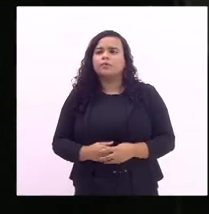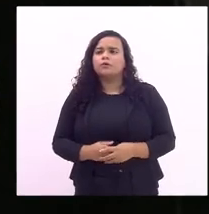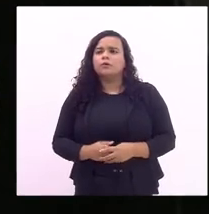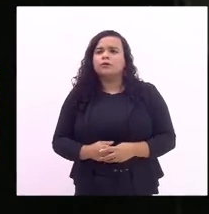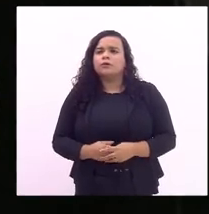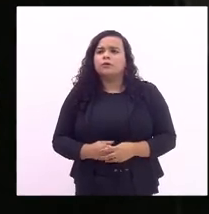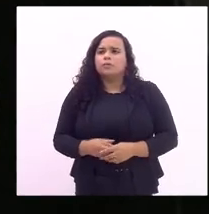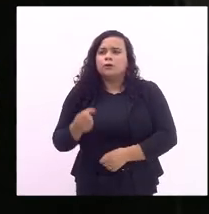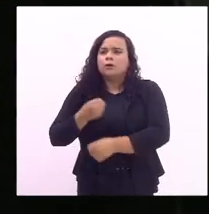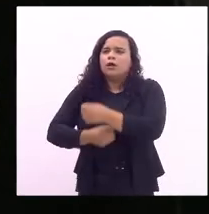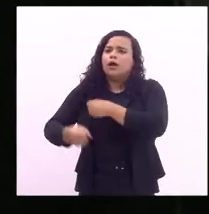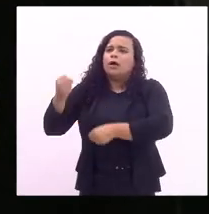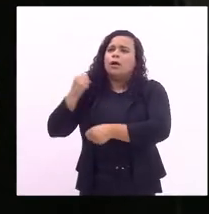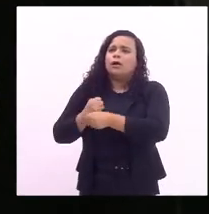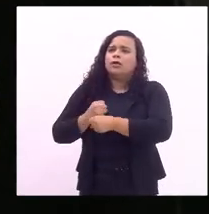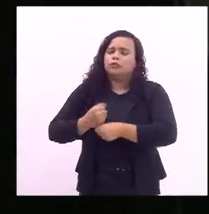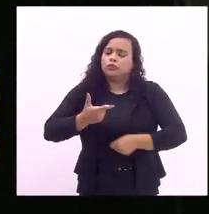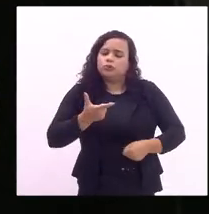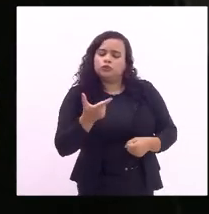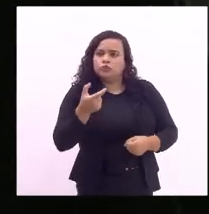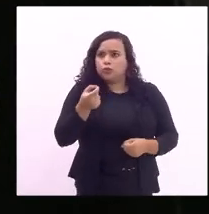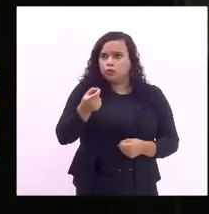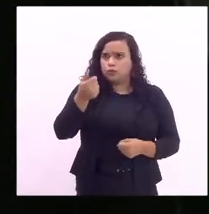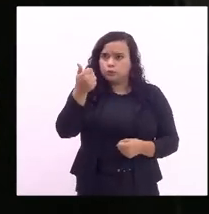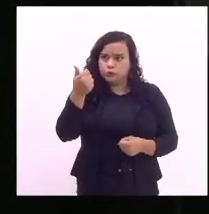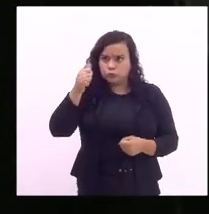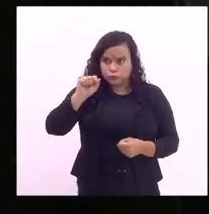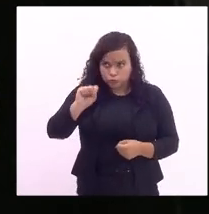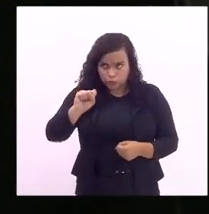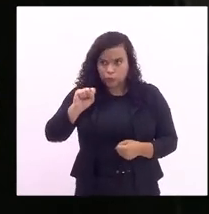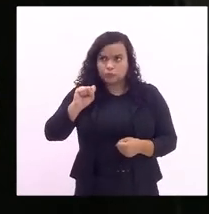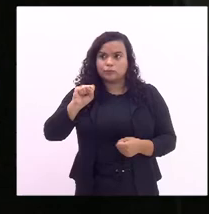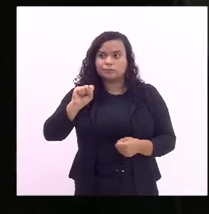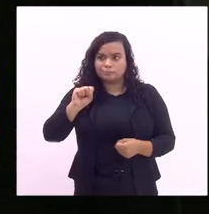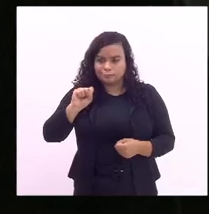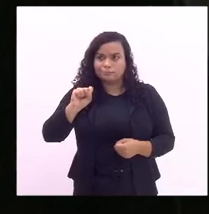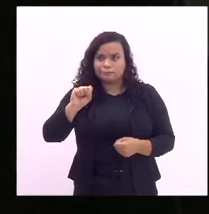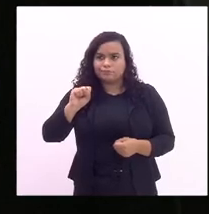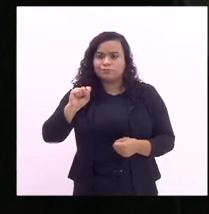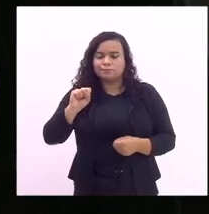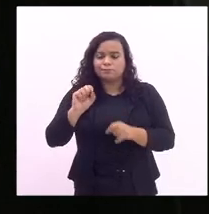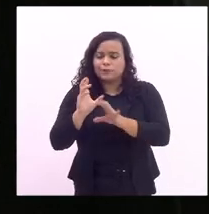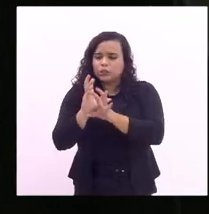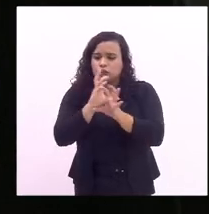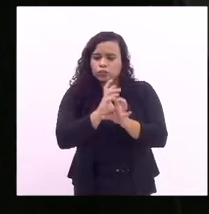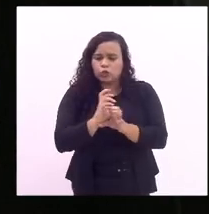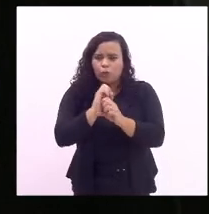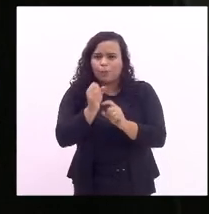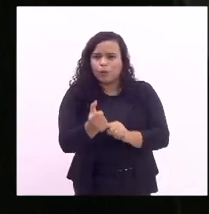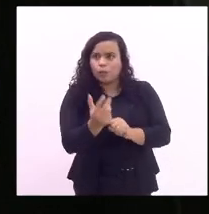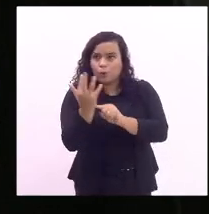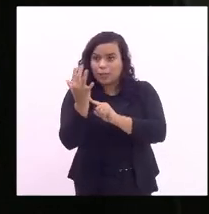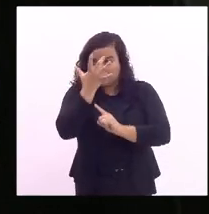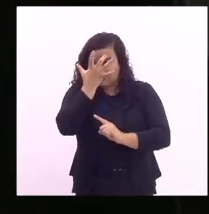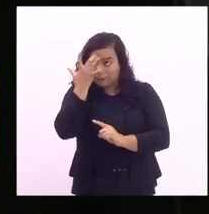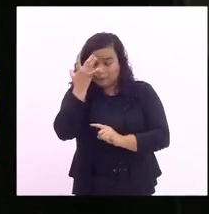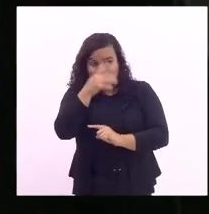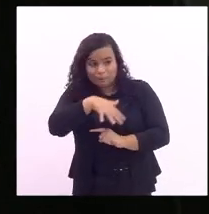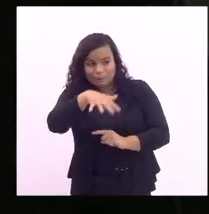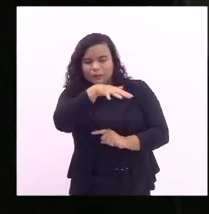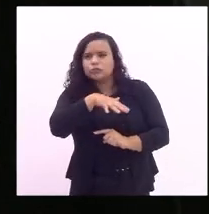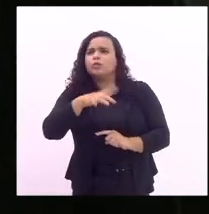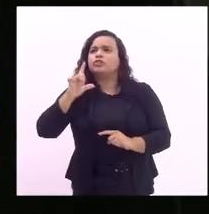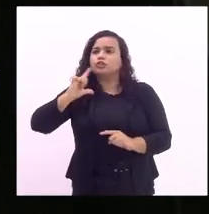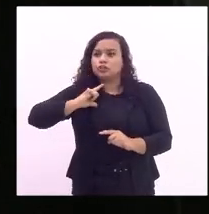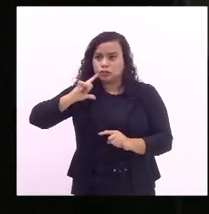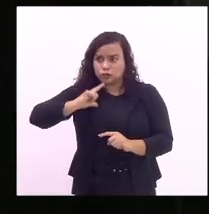em 2018, esse quantitativo de pessoas que tinham